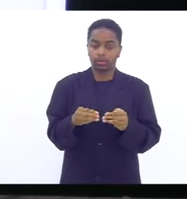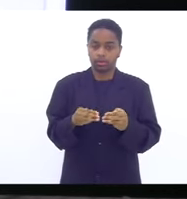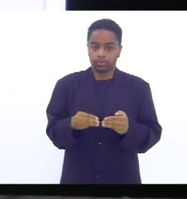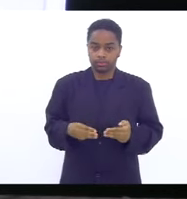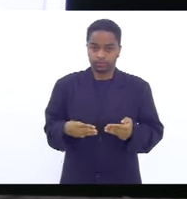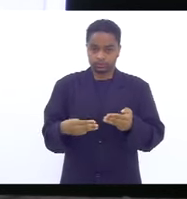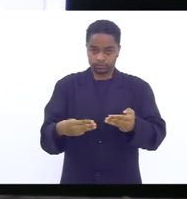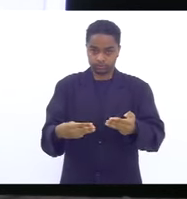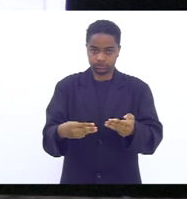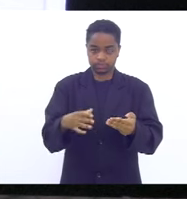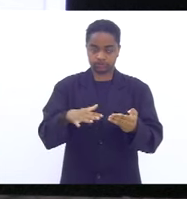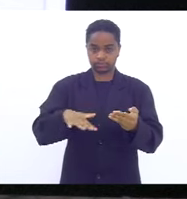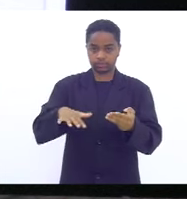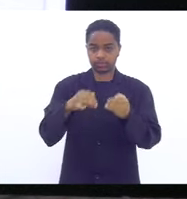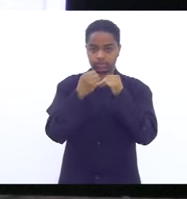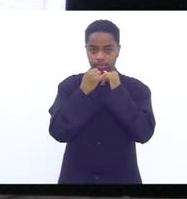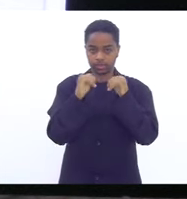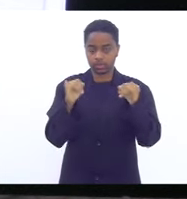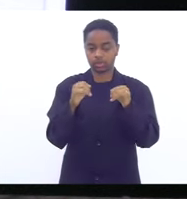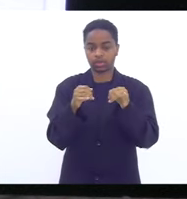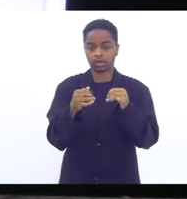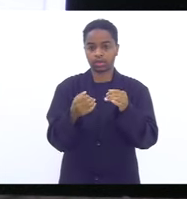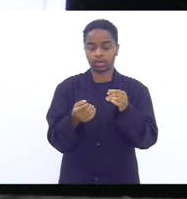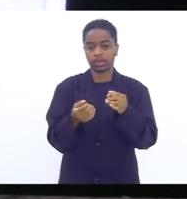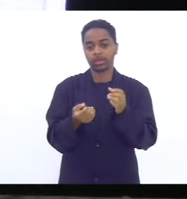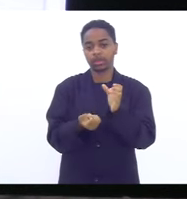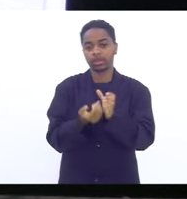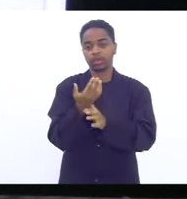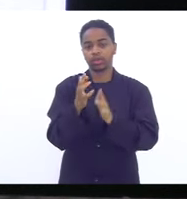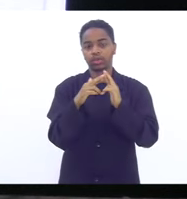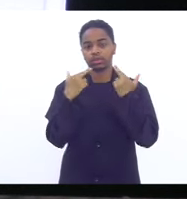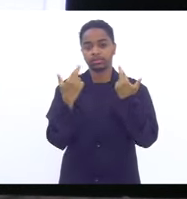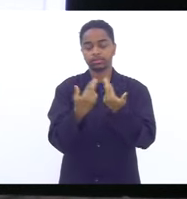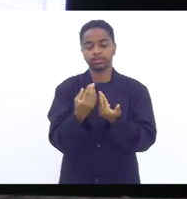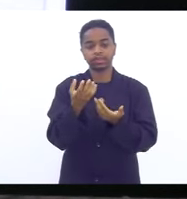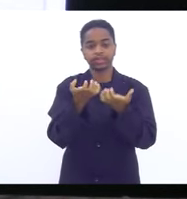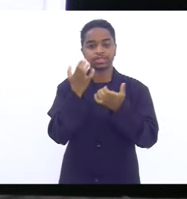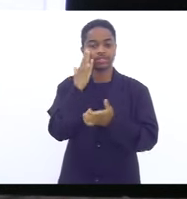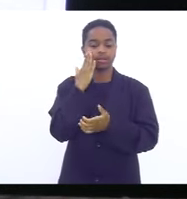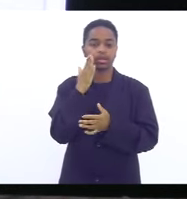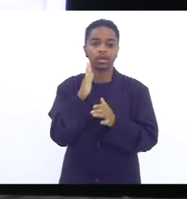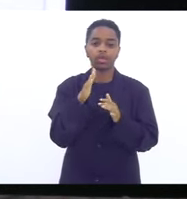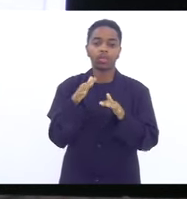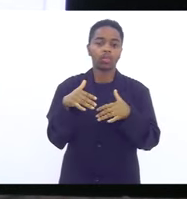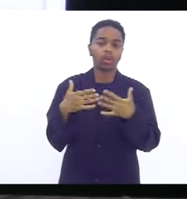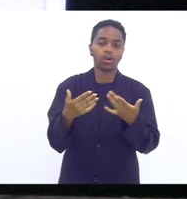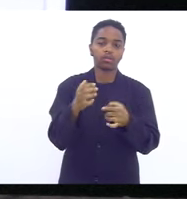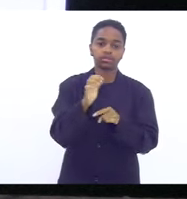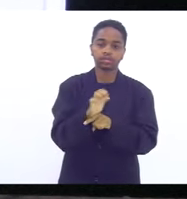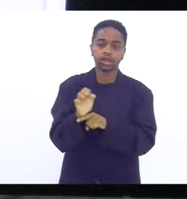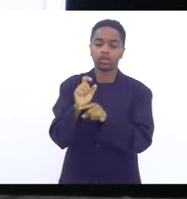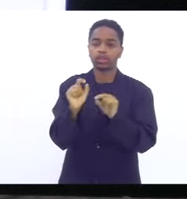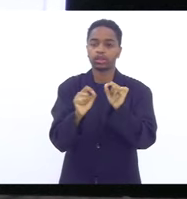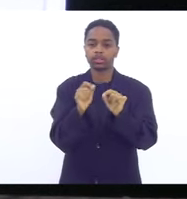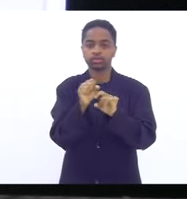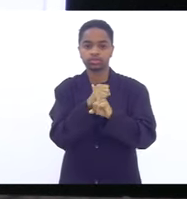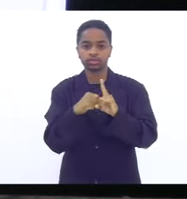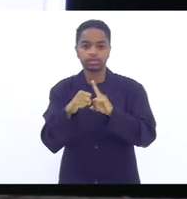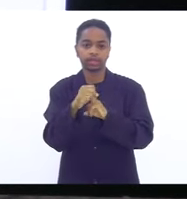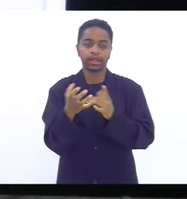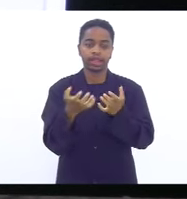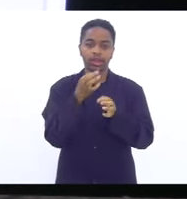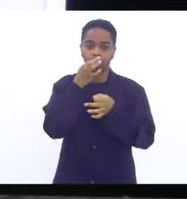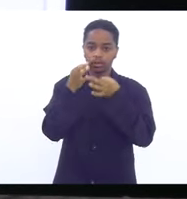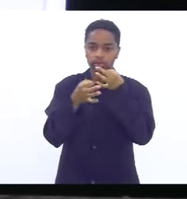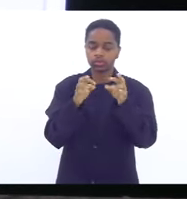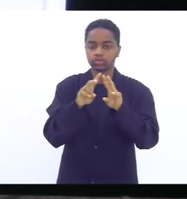Energia abriu uma consulta pública para saber o que estados, prefeitos, o que a sociedade gostaria de opinar a